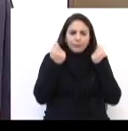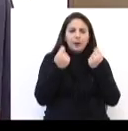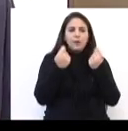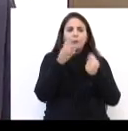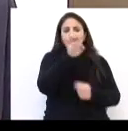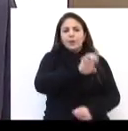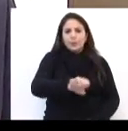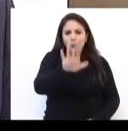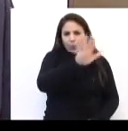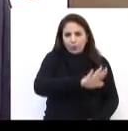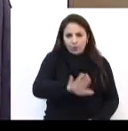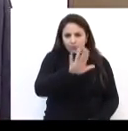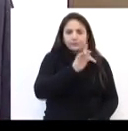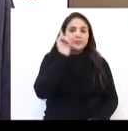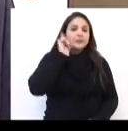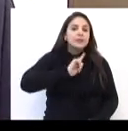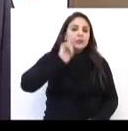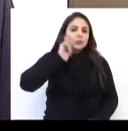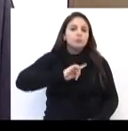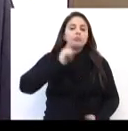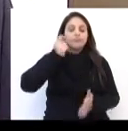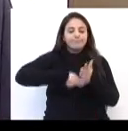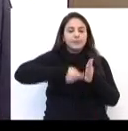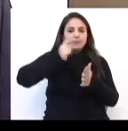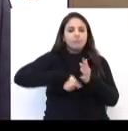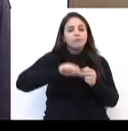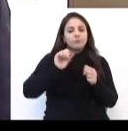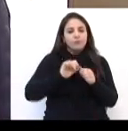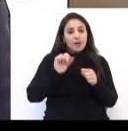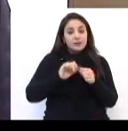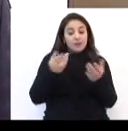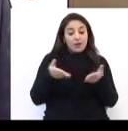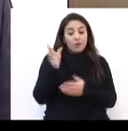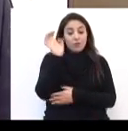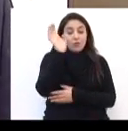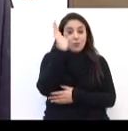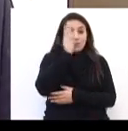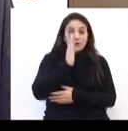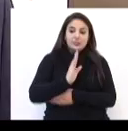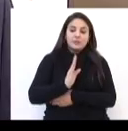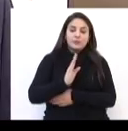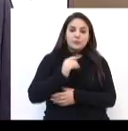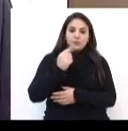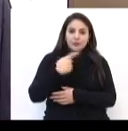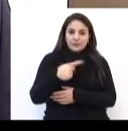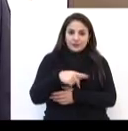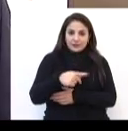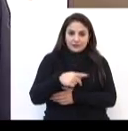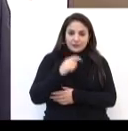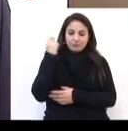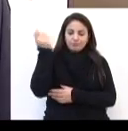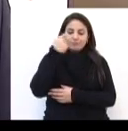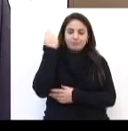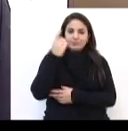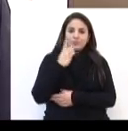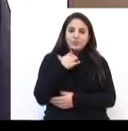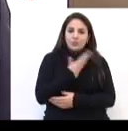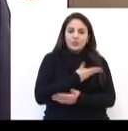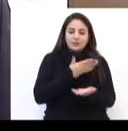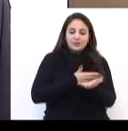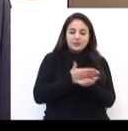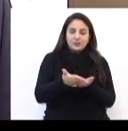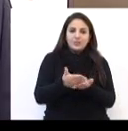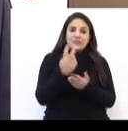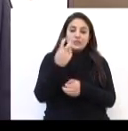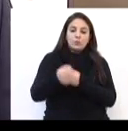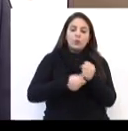que já tentaram ou fazem isso com muita propriedade, e agora o Brasil e aqui no Rio Grande do Sul, em Passo Fundo, nós tendo essa iniciativa que há